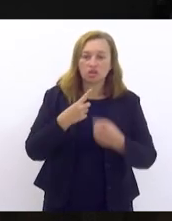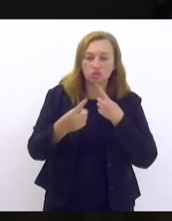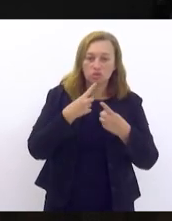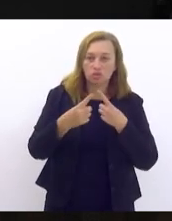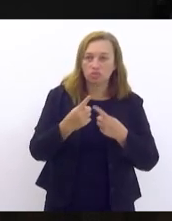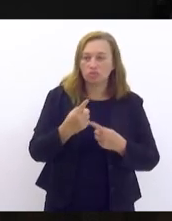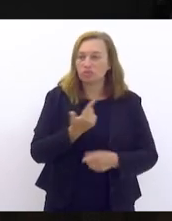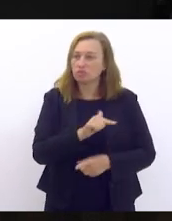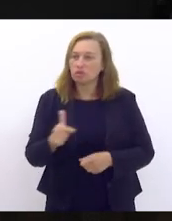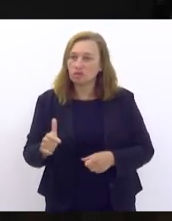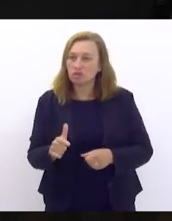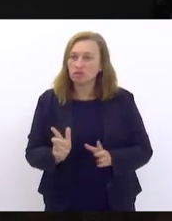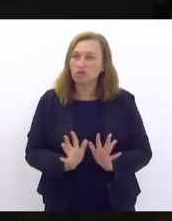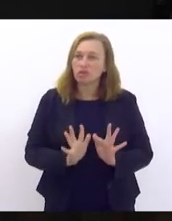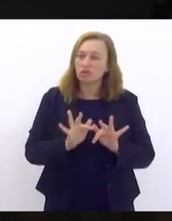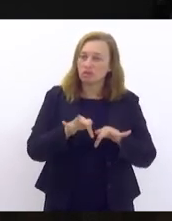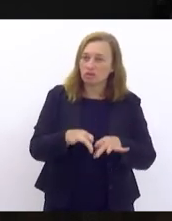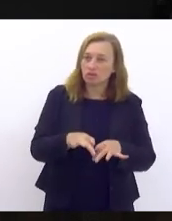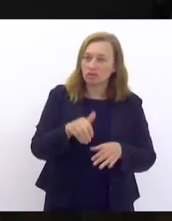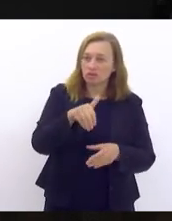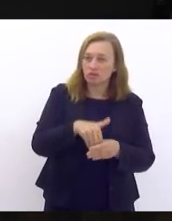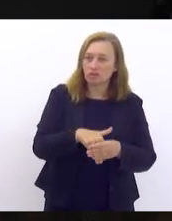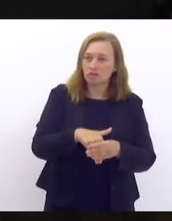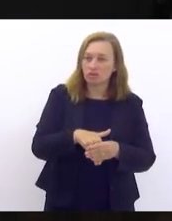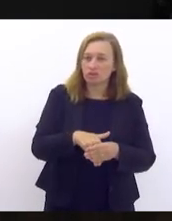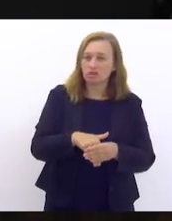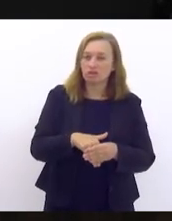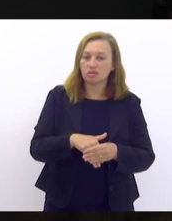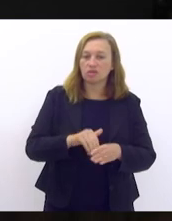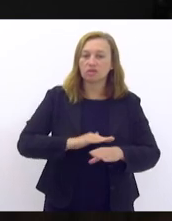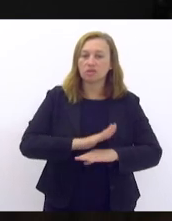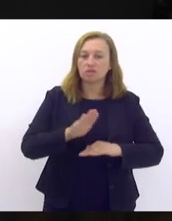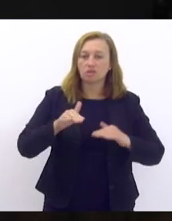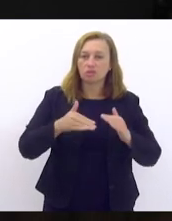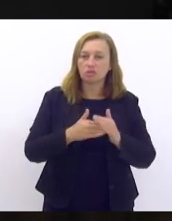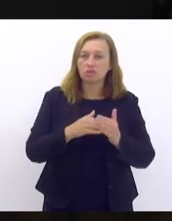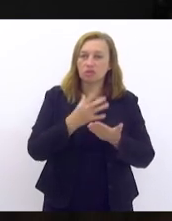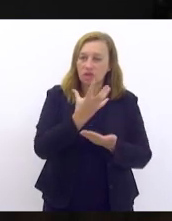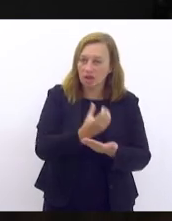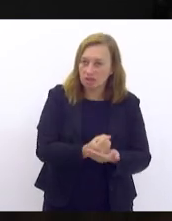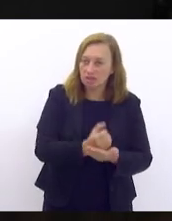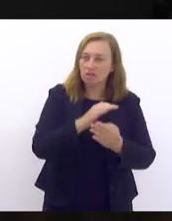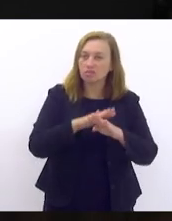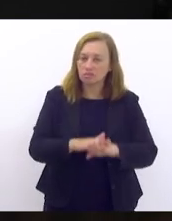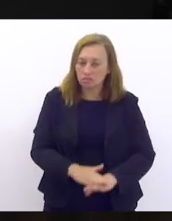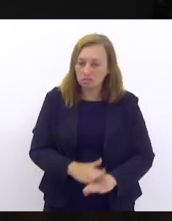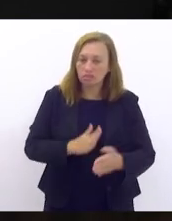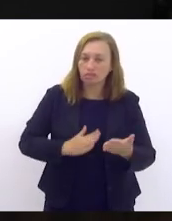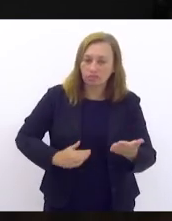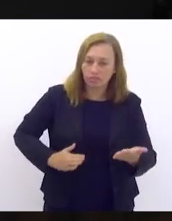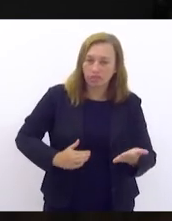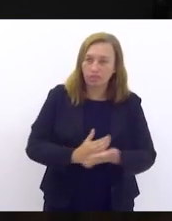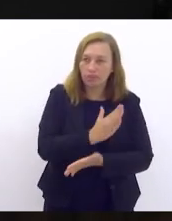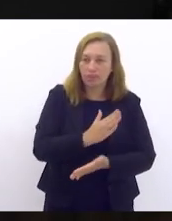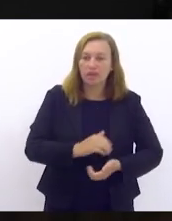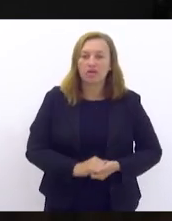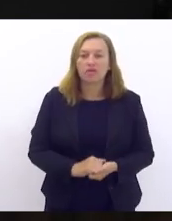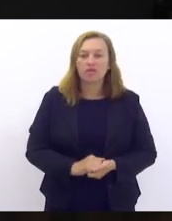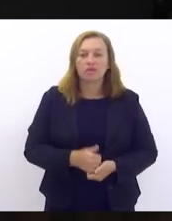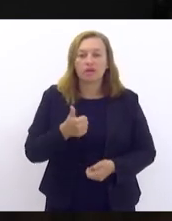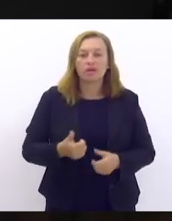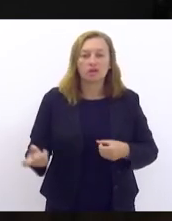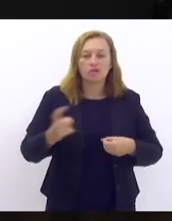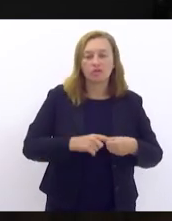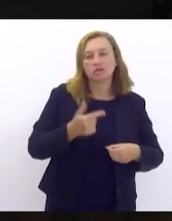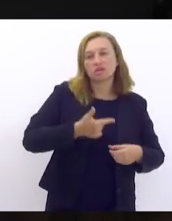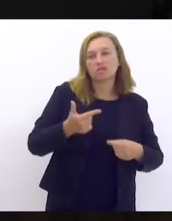discussão, não havendo quem queira discutir, encerrada a discussão. Em votação, senhores que aprovam, permaneçam como estão. Aprovado em